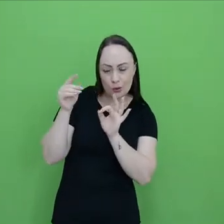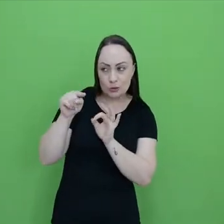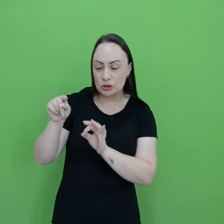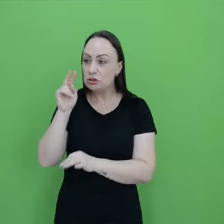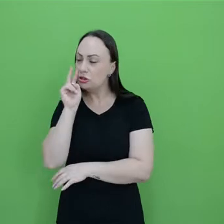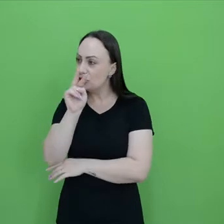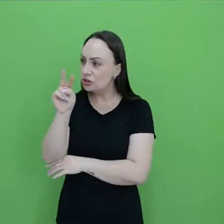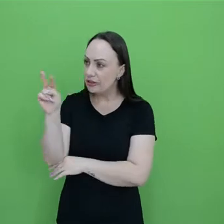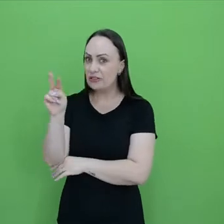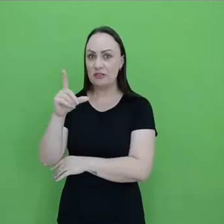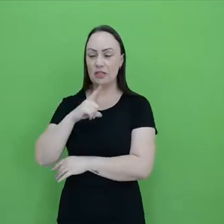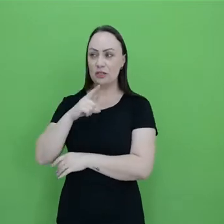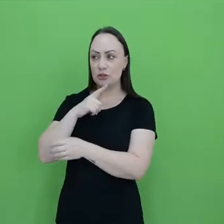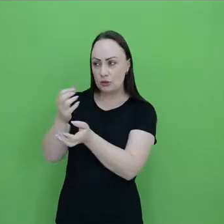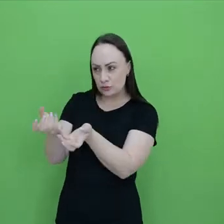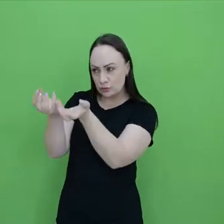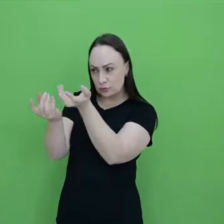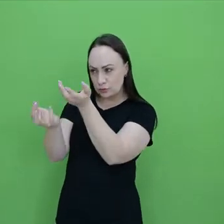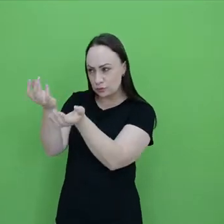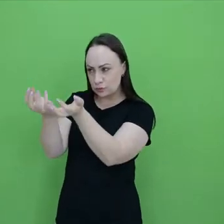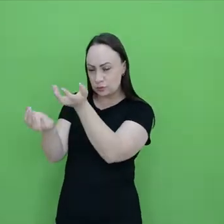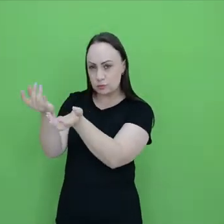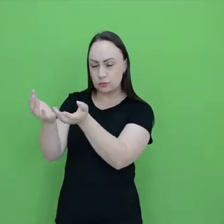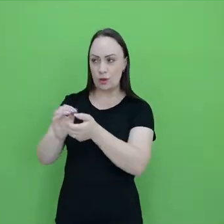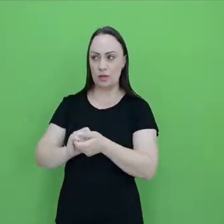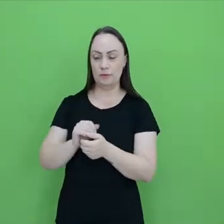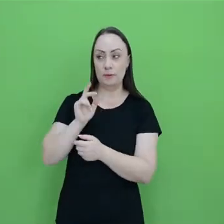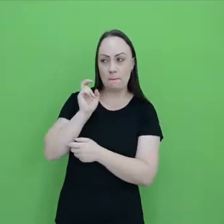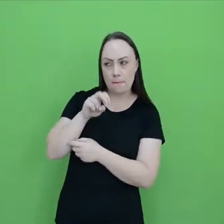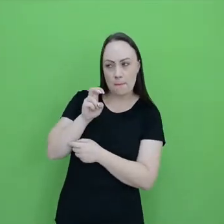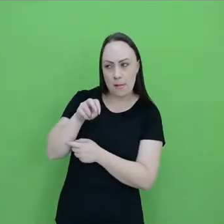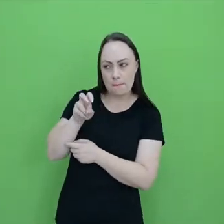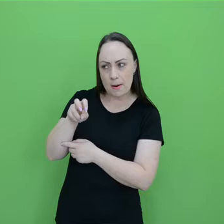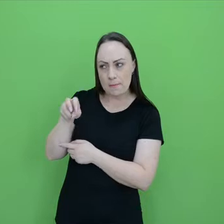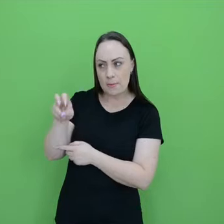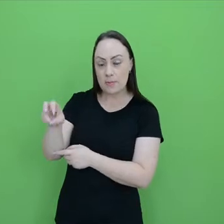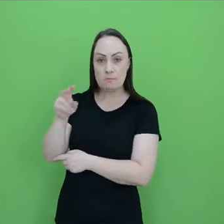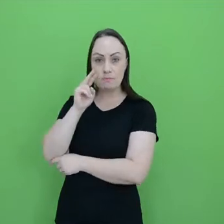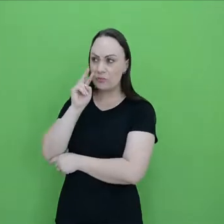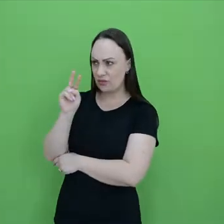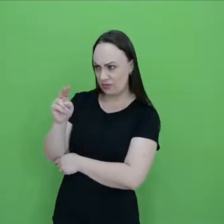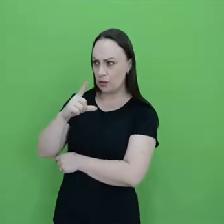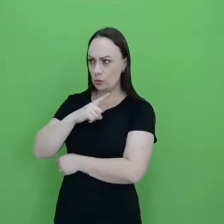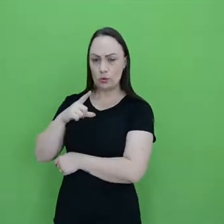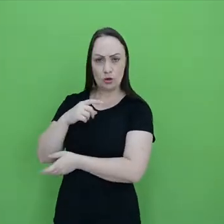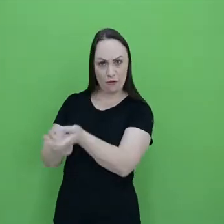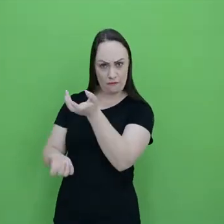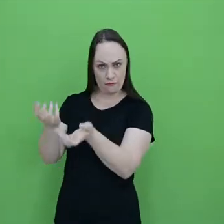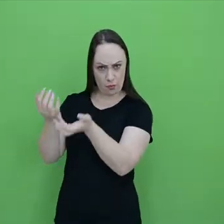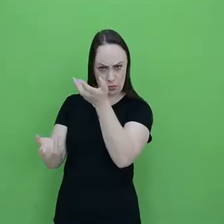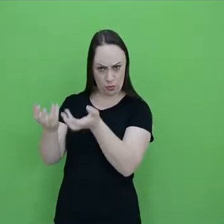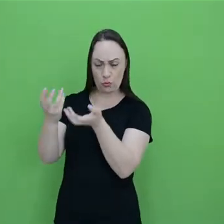a cigana viu uma chama. Ela se aproximou e viu que se tratava de uma